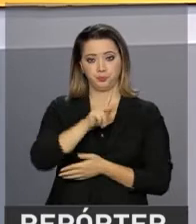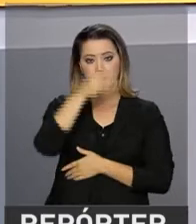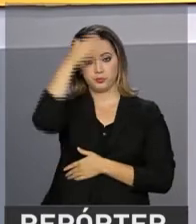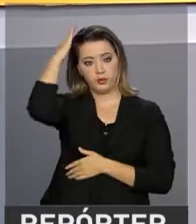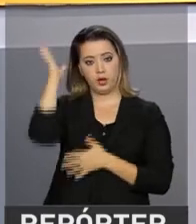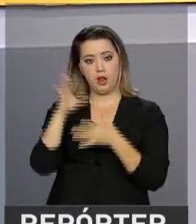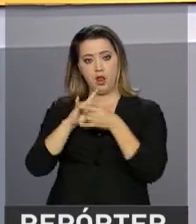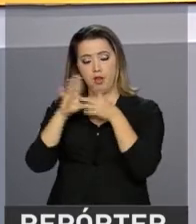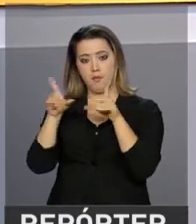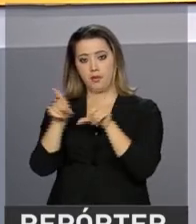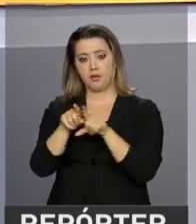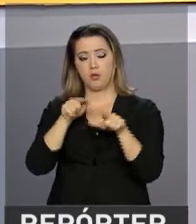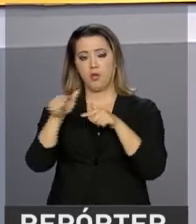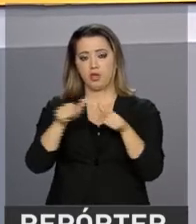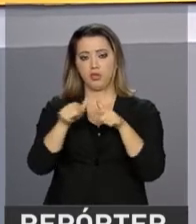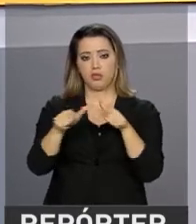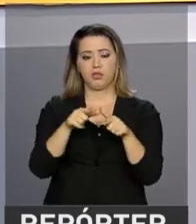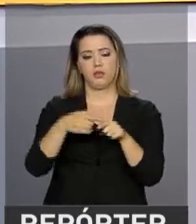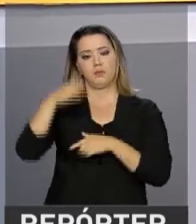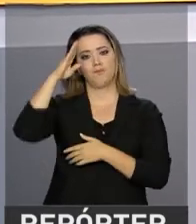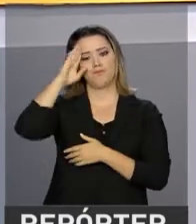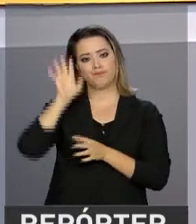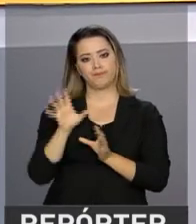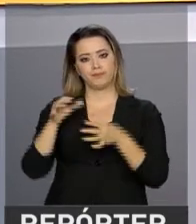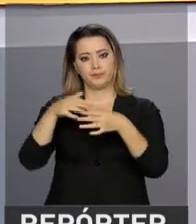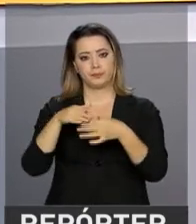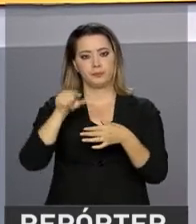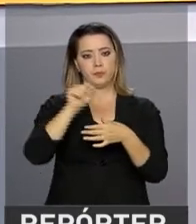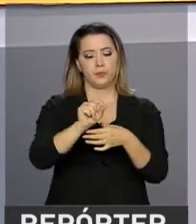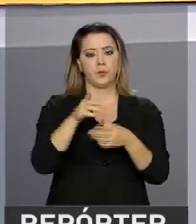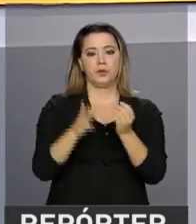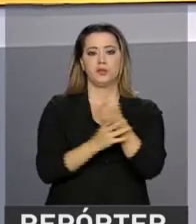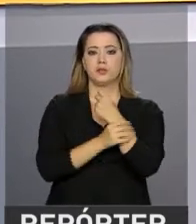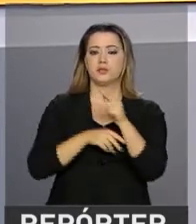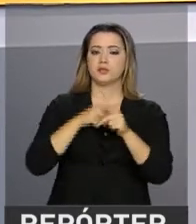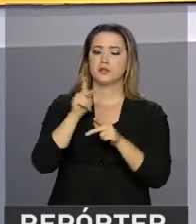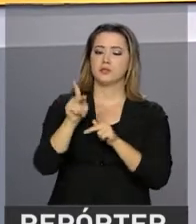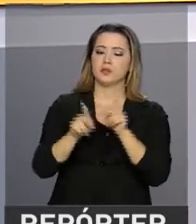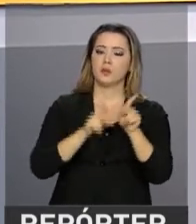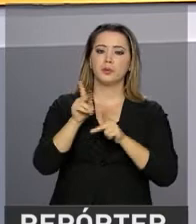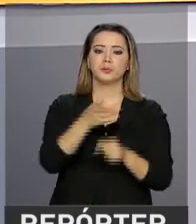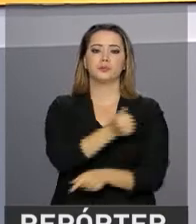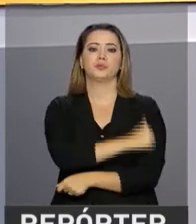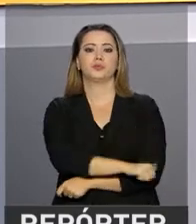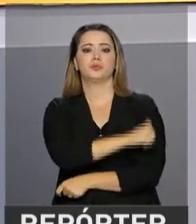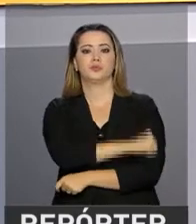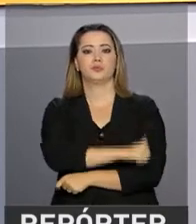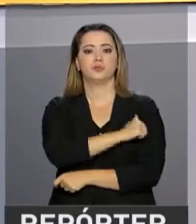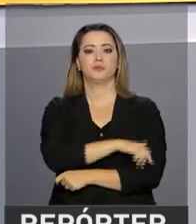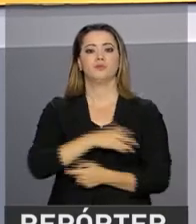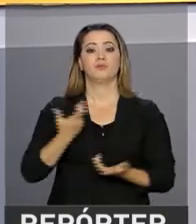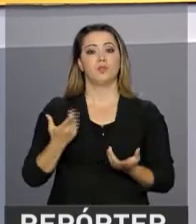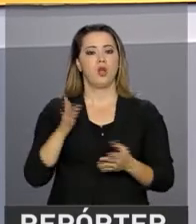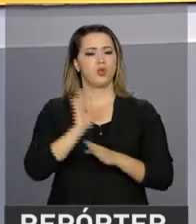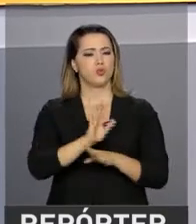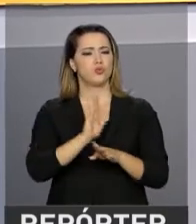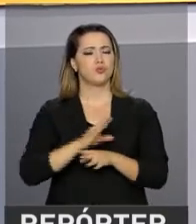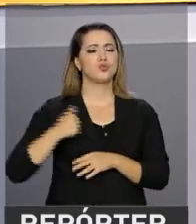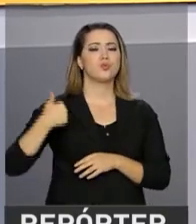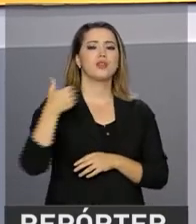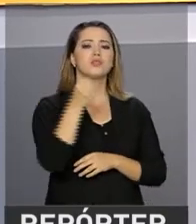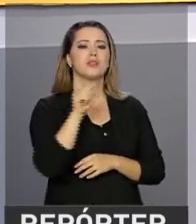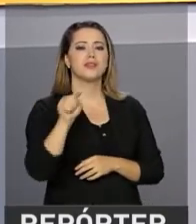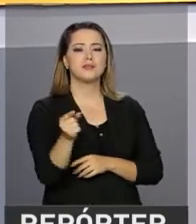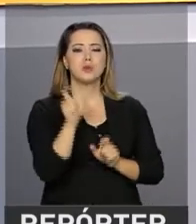autorizou a atuação de tropas das forças armadas na segurança pública do estado do rio de janeiro um reforço de mais de